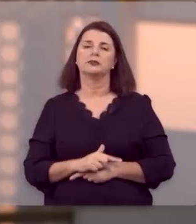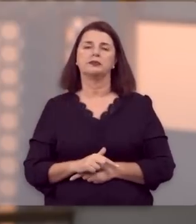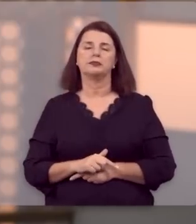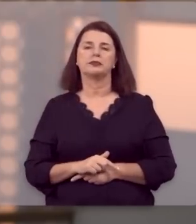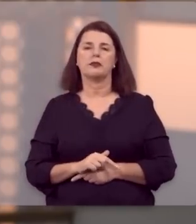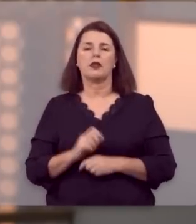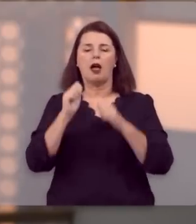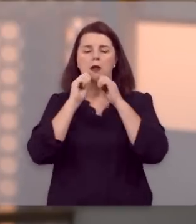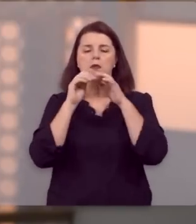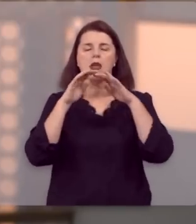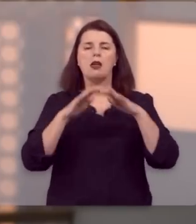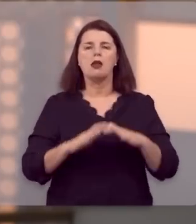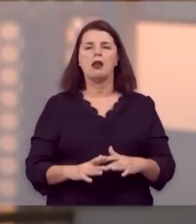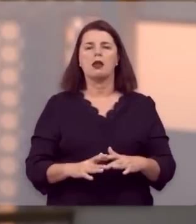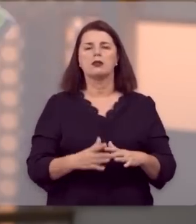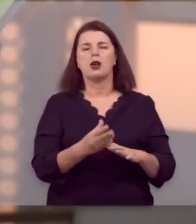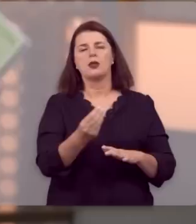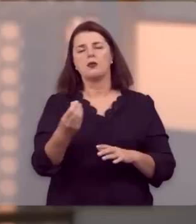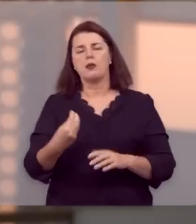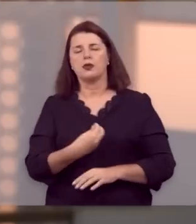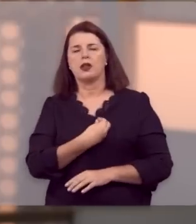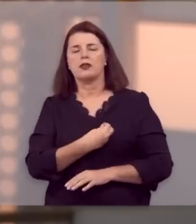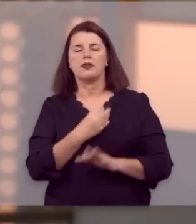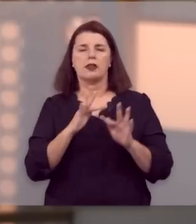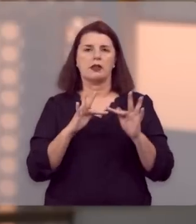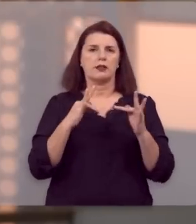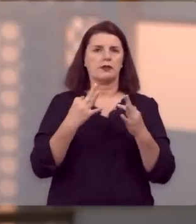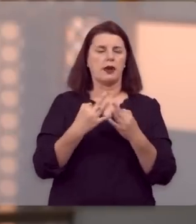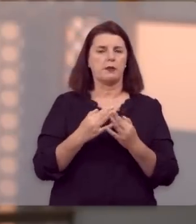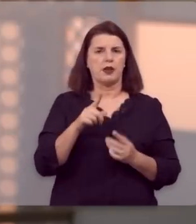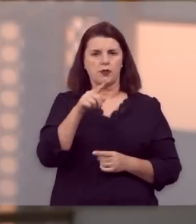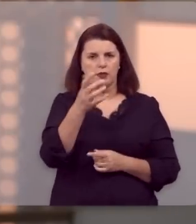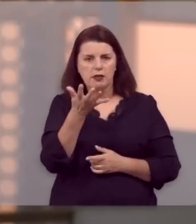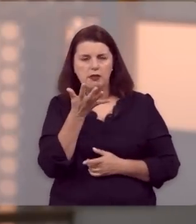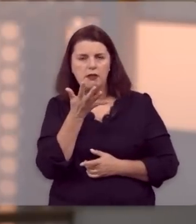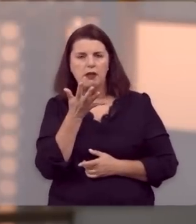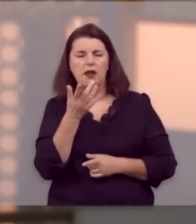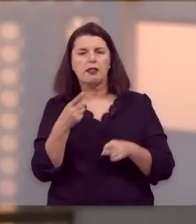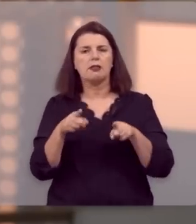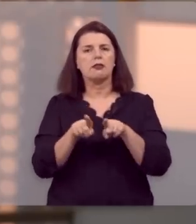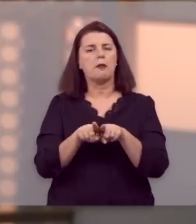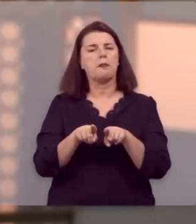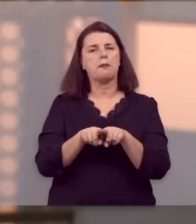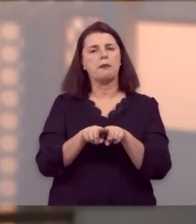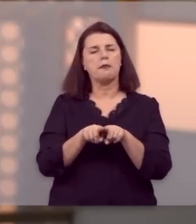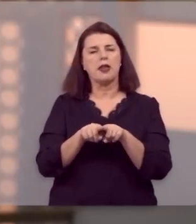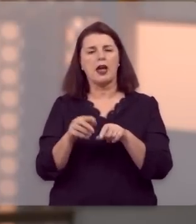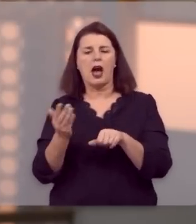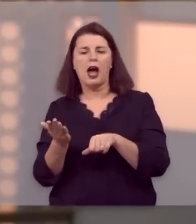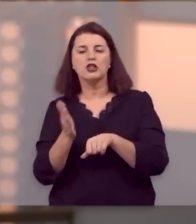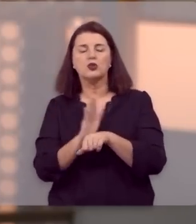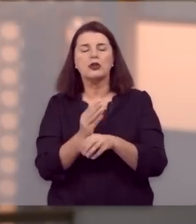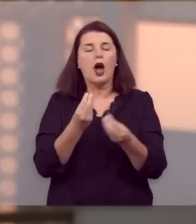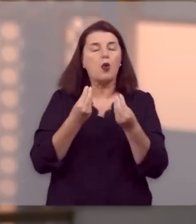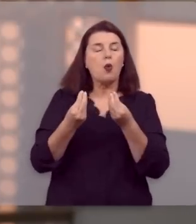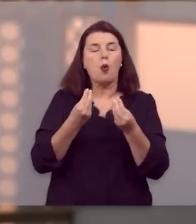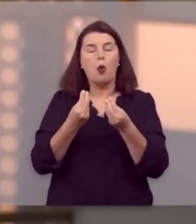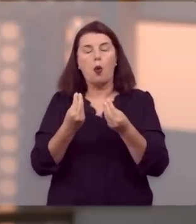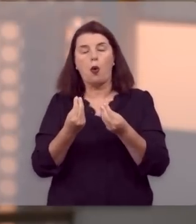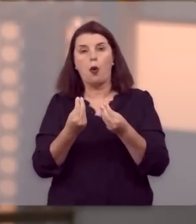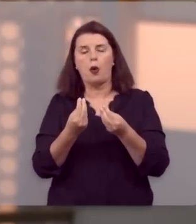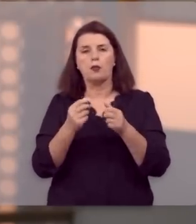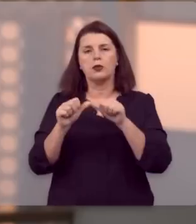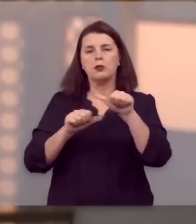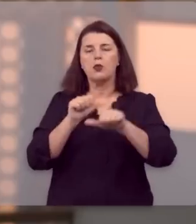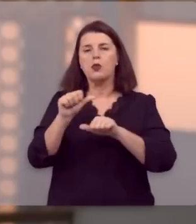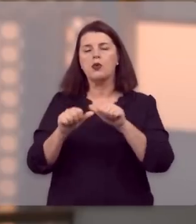ar, abençoando muitas vidas, muitas famílias. Se você também quer fazer parte disso, quer saber como participar, como se